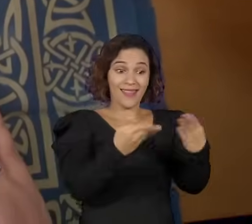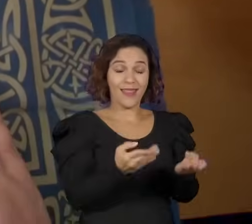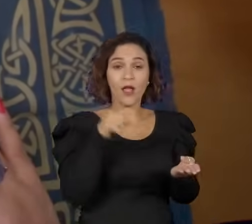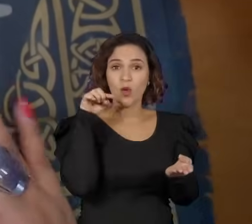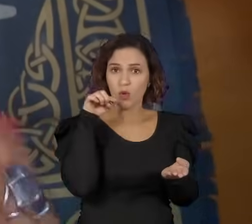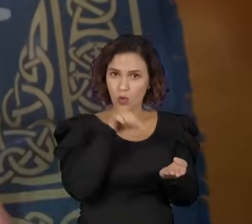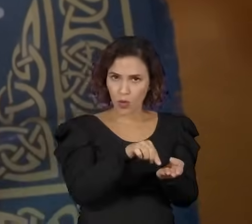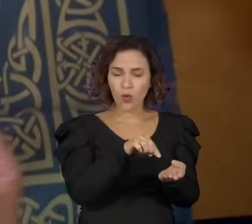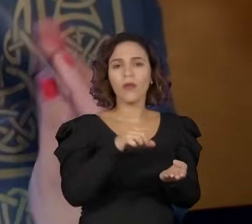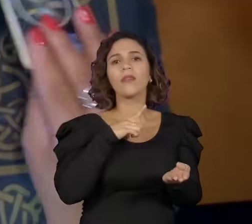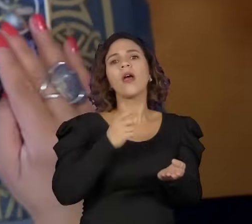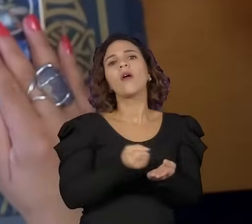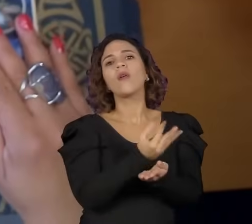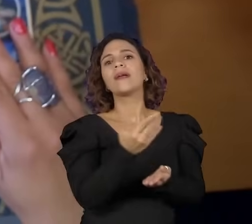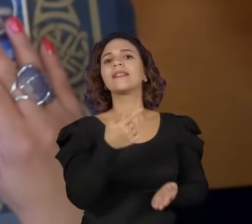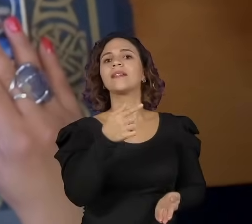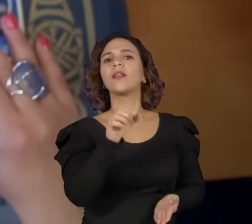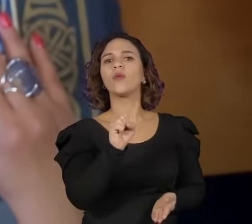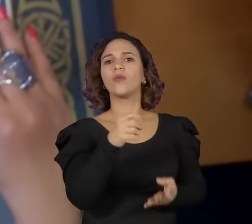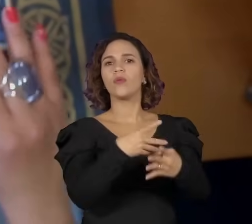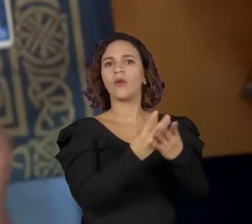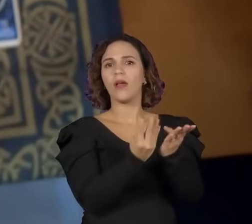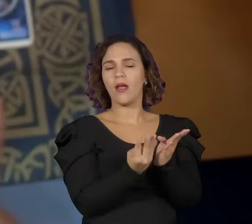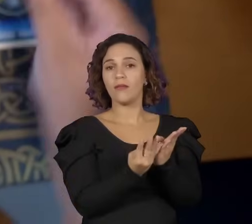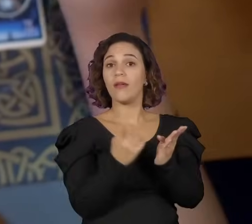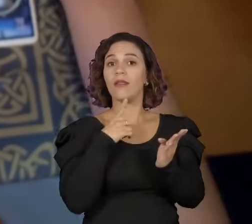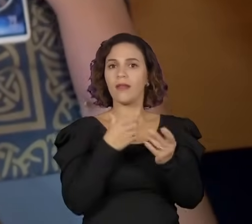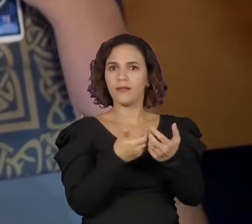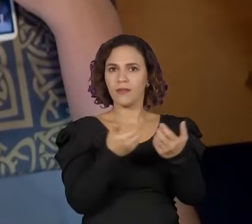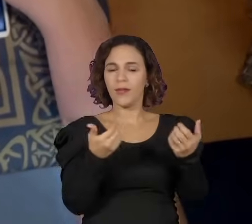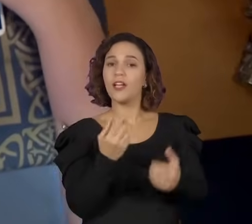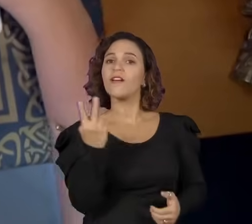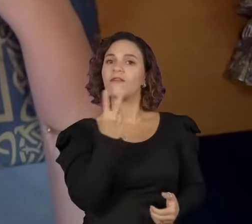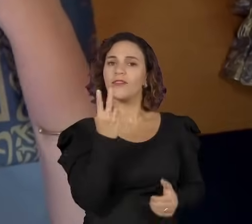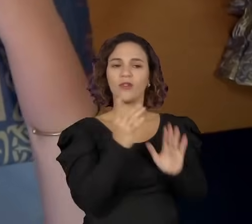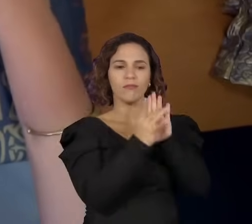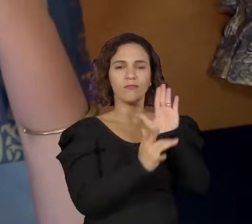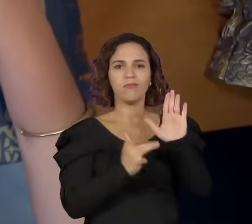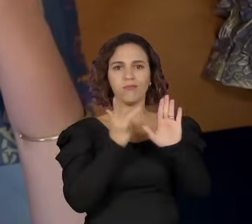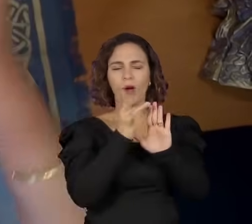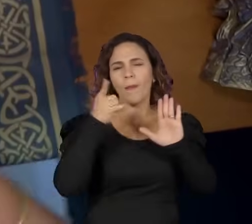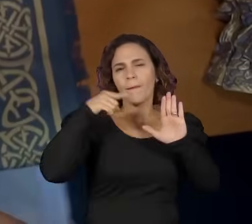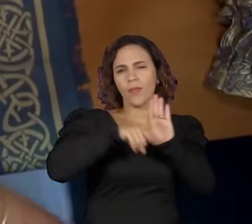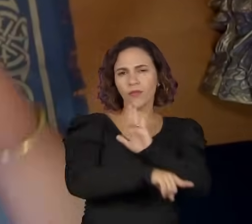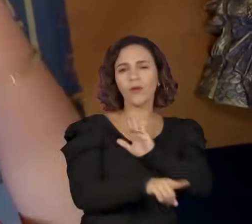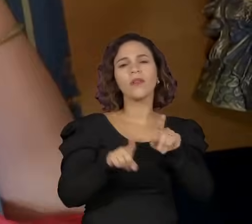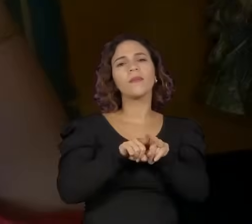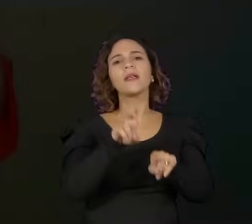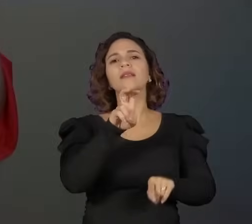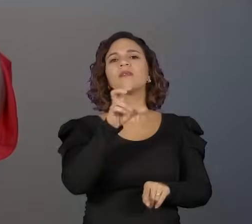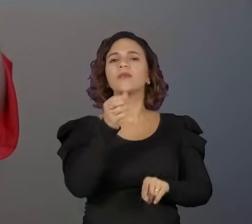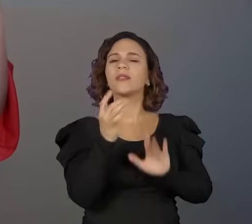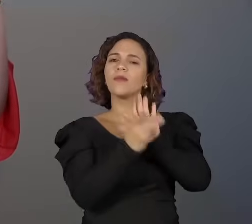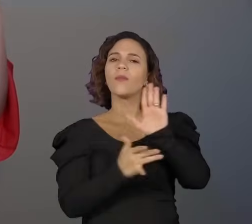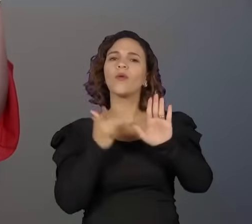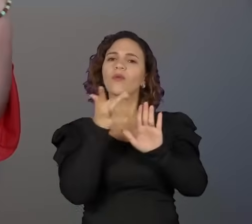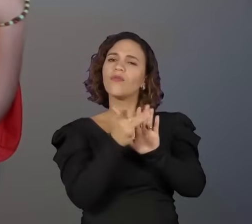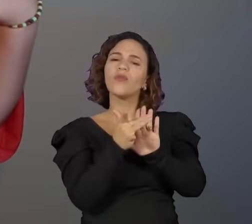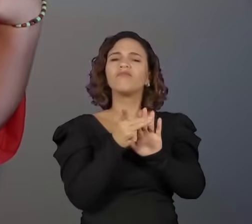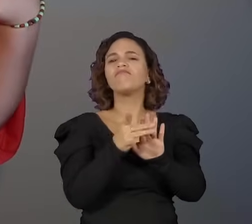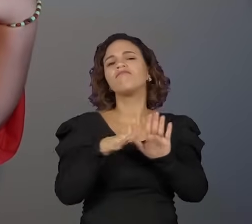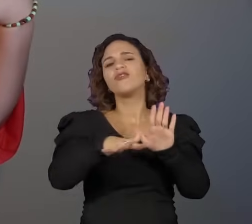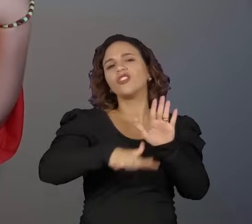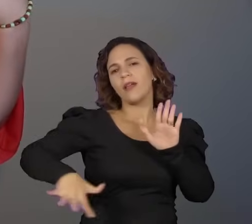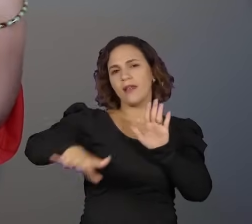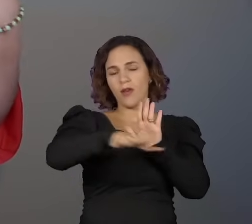sistema que ele corresponde a 78 cartas, que tem a sua subdivisão, 22 arcanos maiores e 56 arcanos menores. Os arcanos